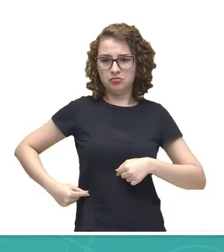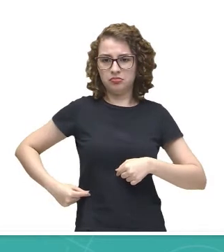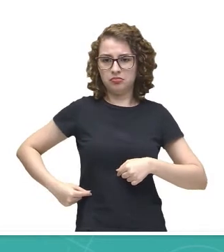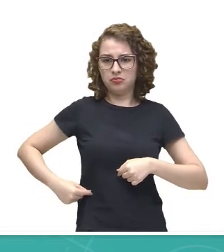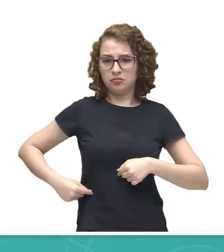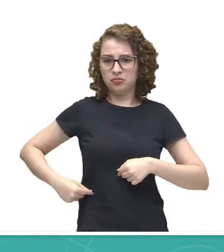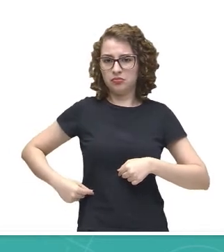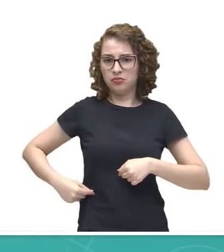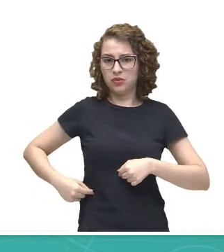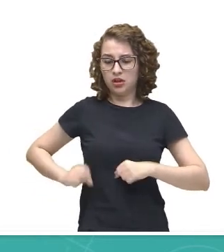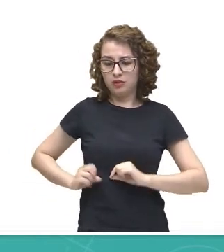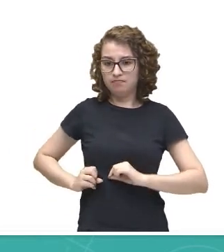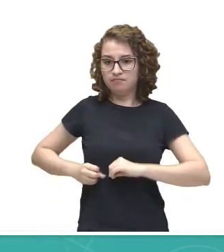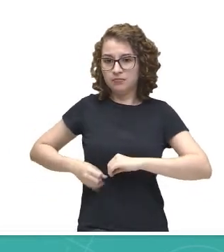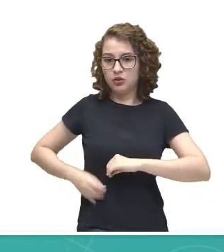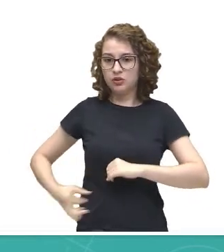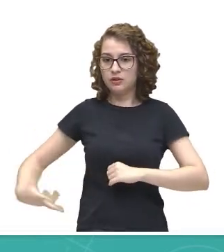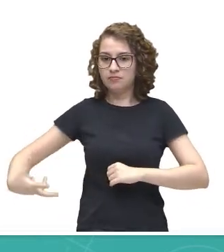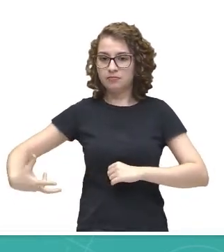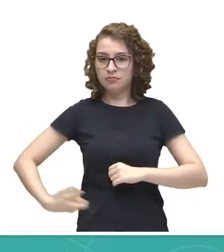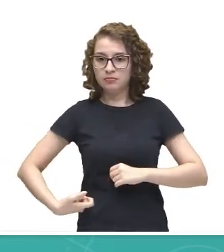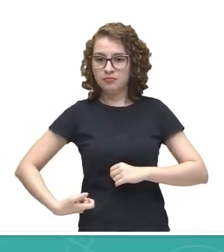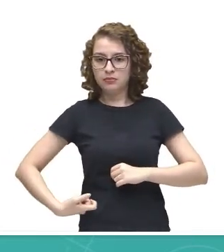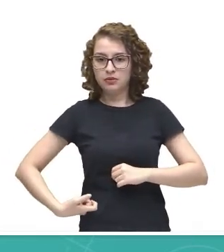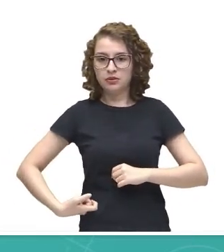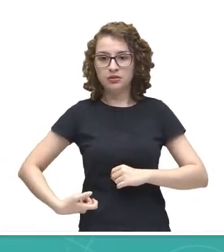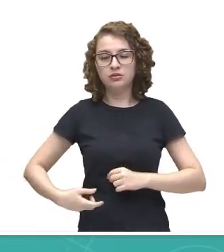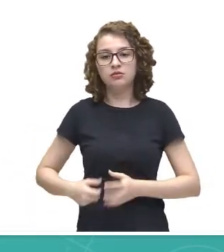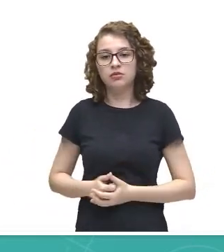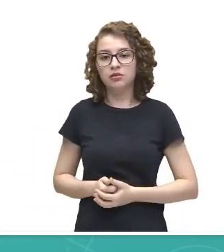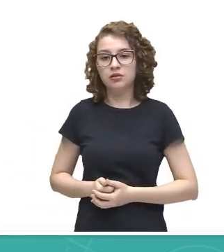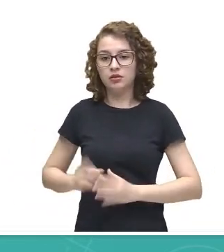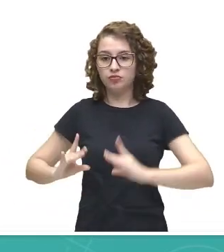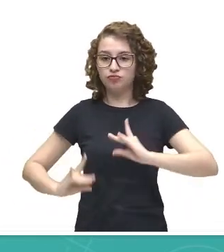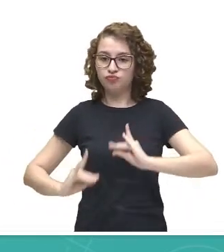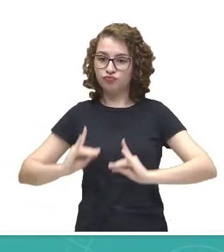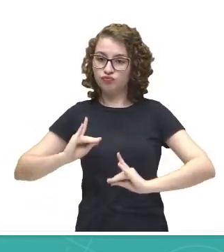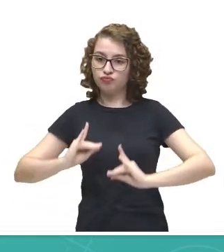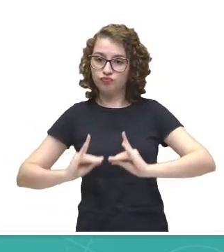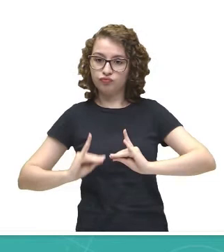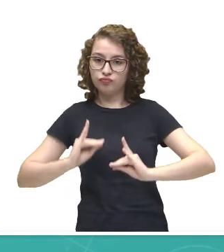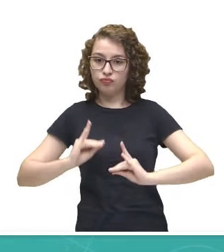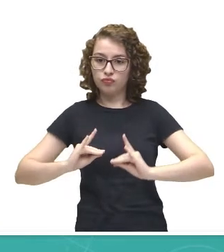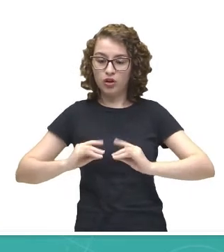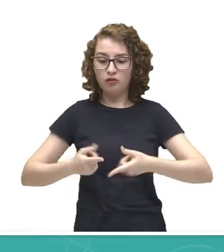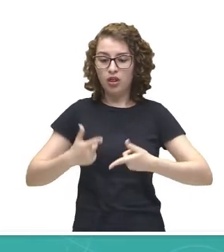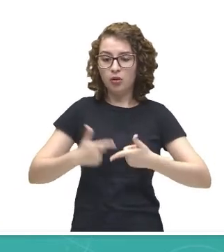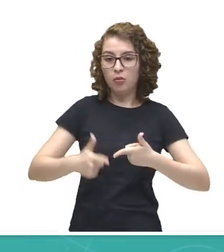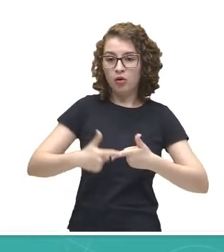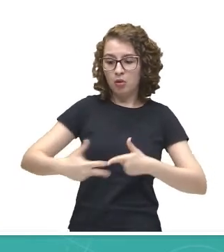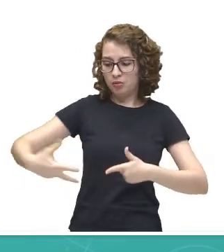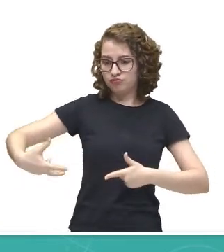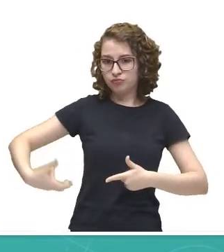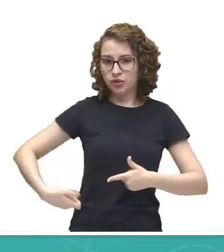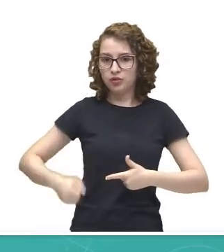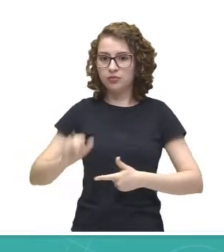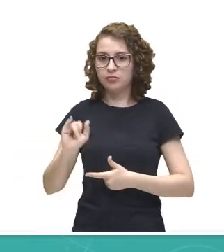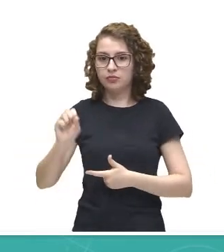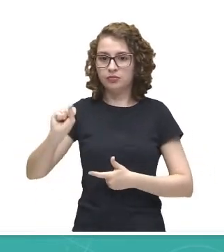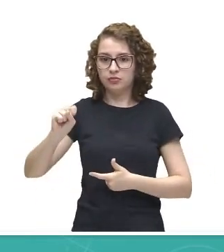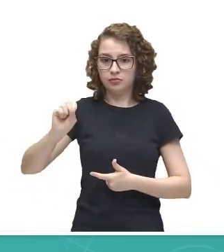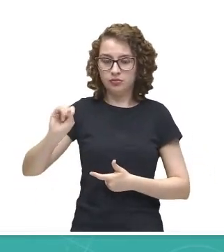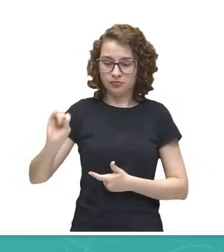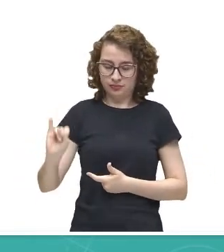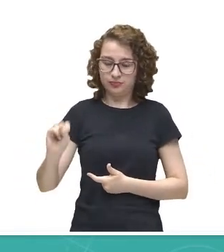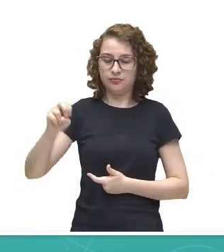produzir aí a insulina. Então, quando ele sofre uma disfunção, que ele não produz a insulina, o que que acontece com a glicose